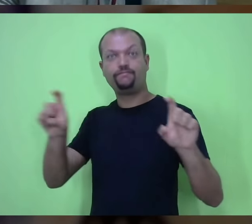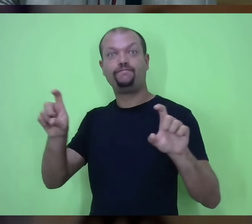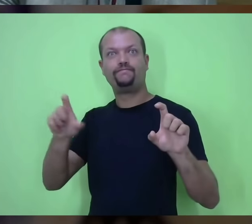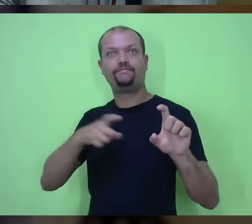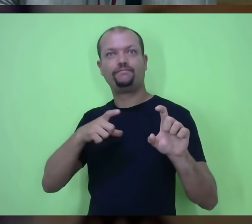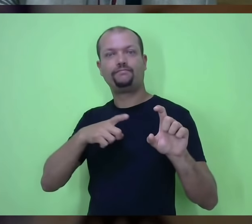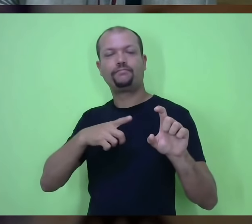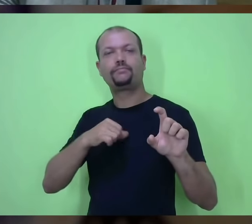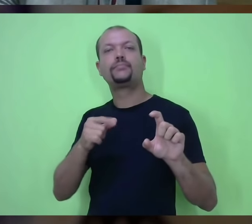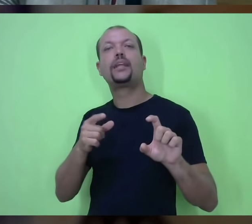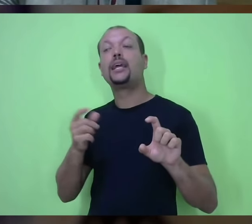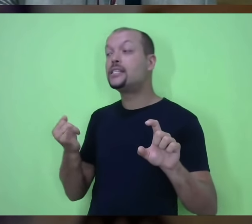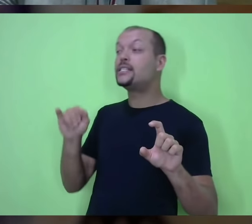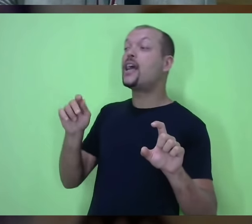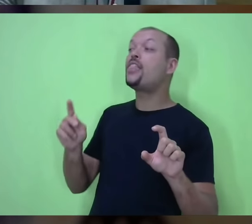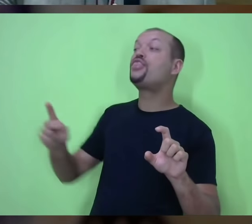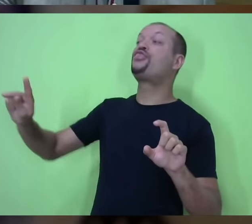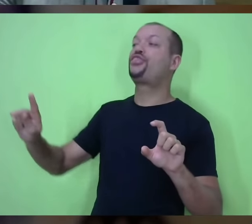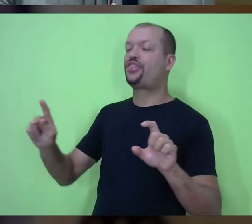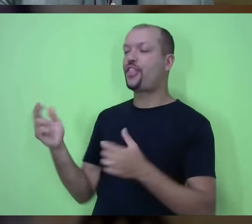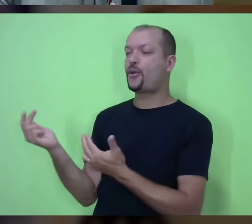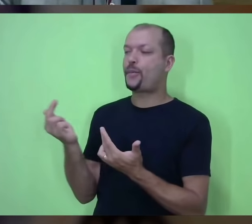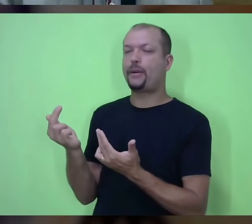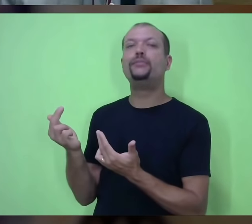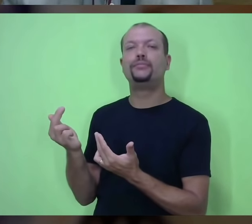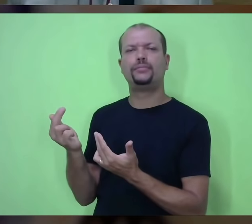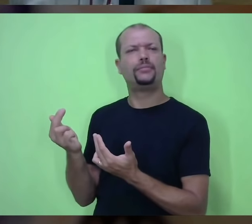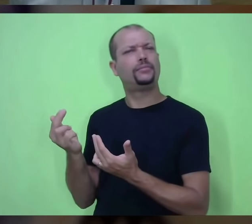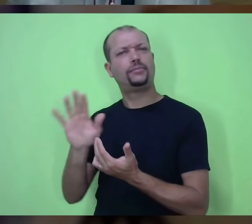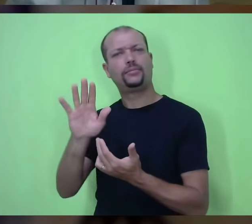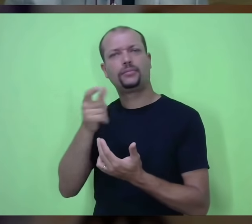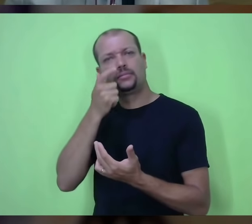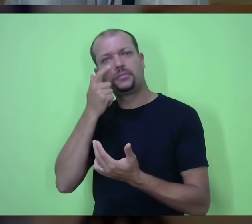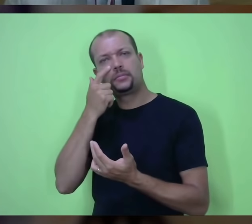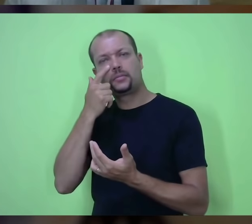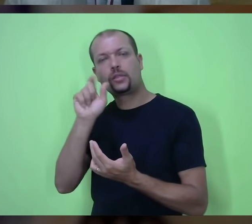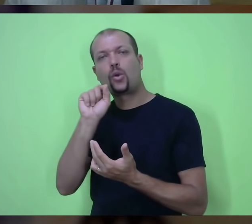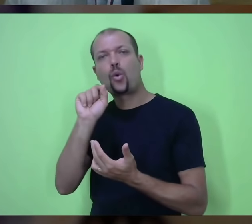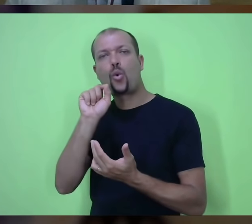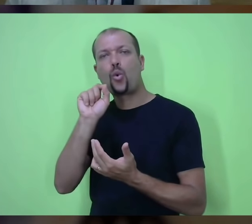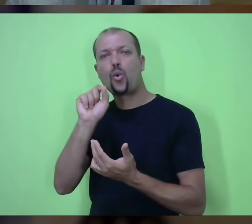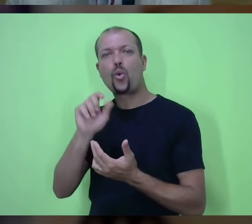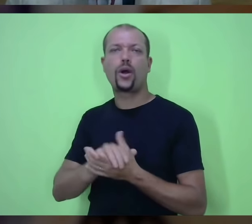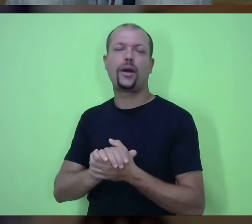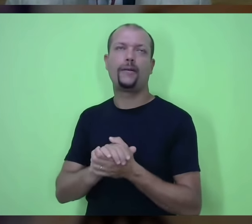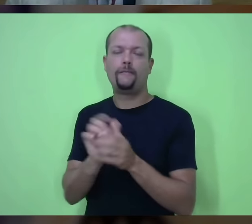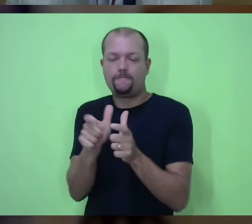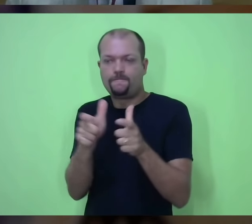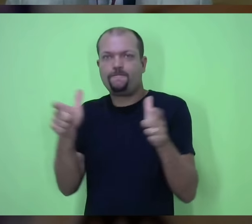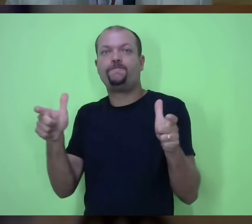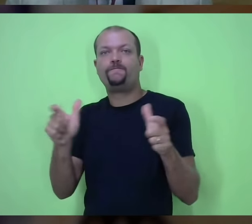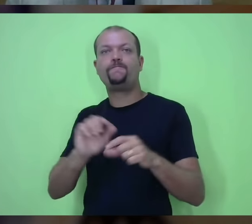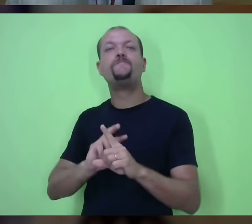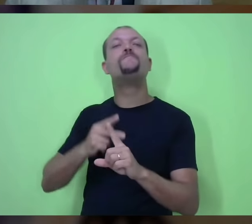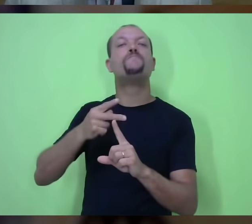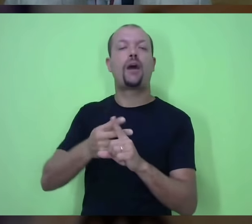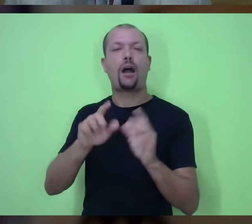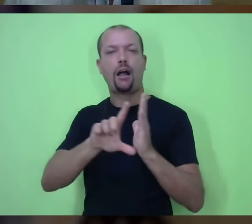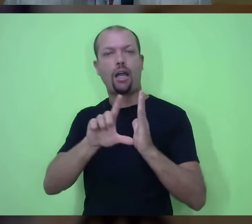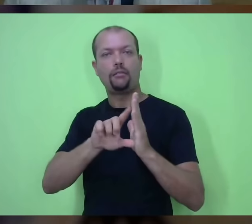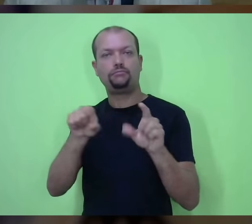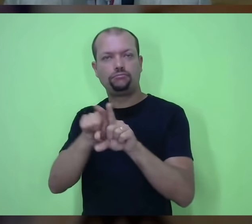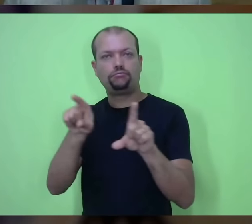que é utilizada essa expressão "teu irmão", mas a gente vê isso se expandindo no círculo mais amplo, dentro do próprio livro